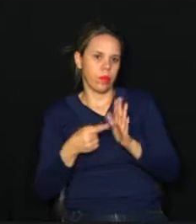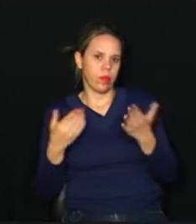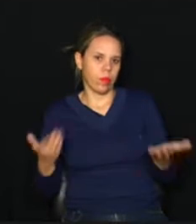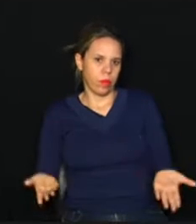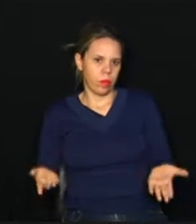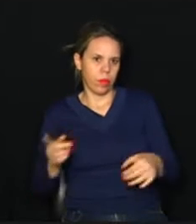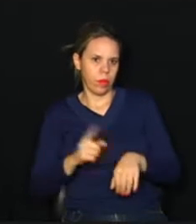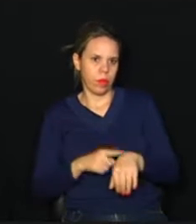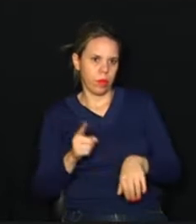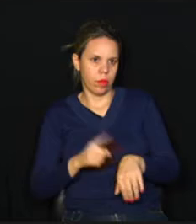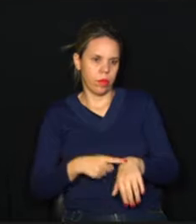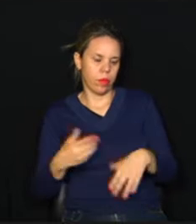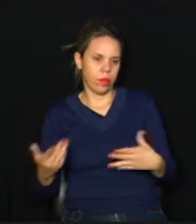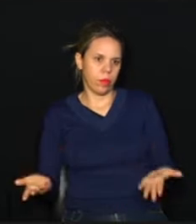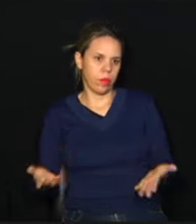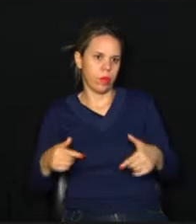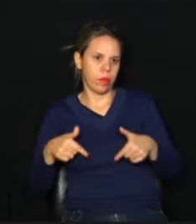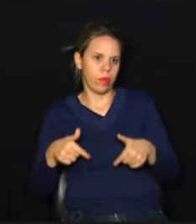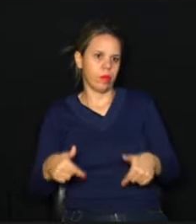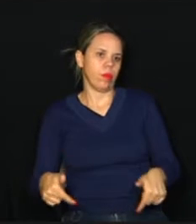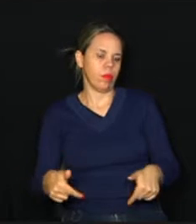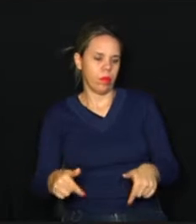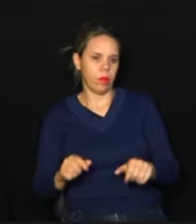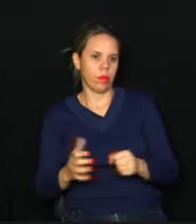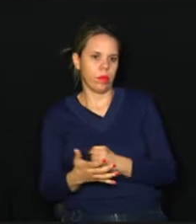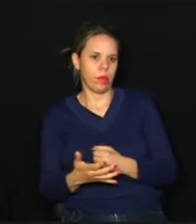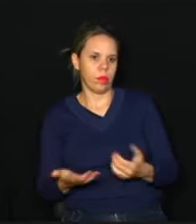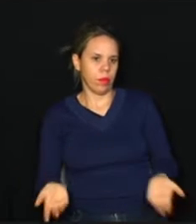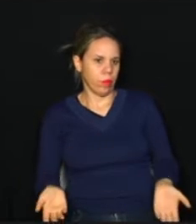nesse momento de enfrentamento à pandemia.